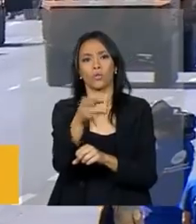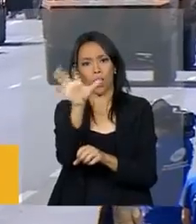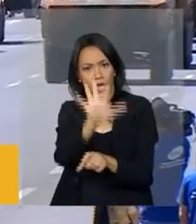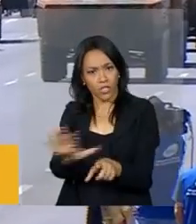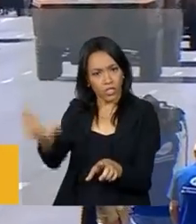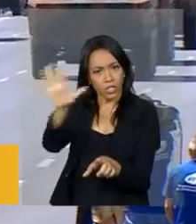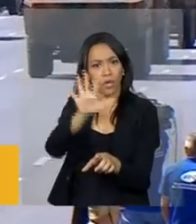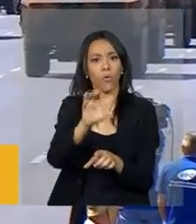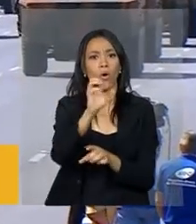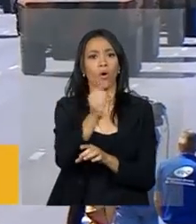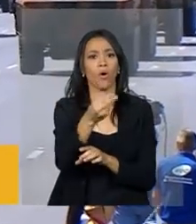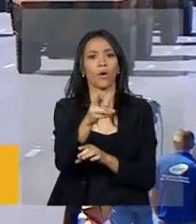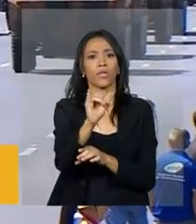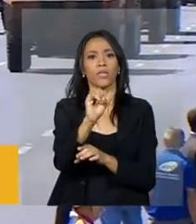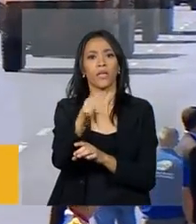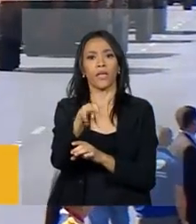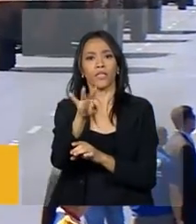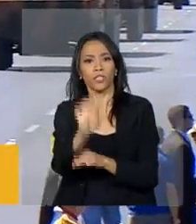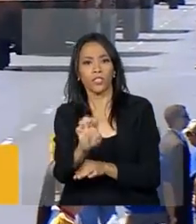na época que deu